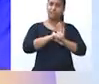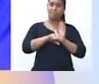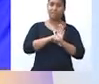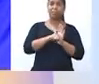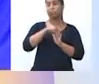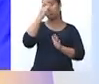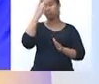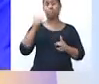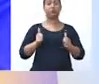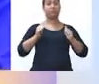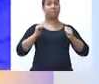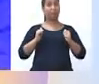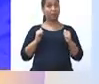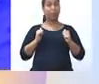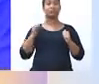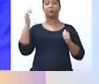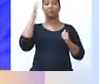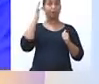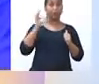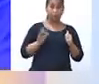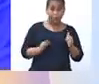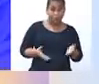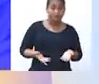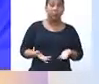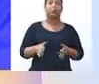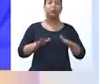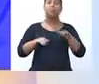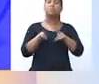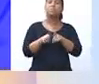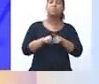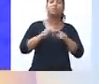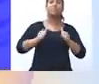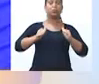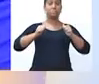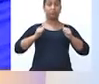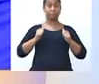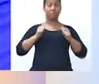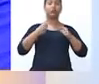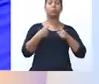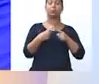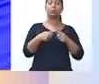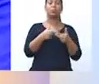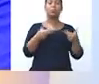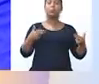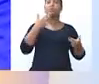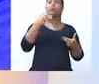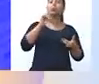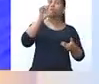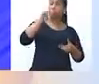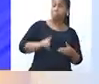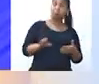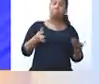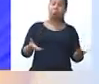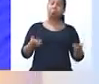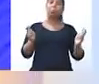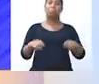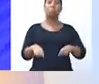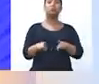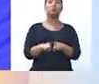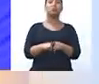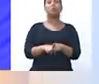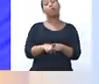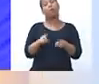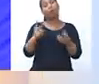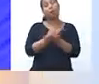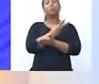se afastam, né, por não entender, por desconhecer. E, às vezes, também se afasta de uma reivindicação de direito. Então, pode ser isso também, a